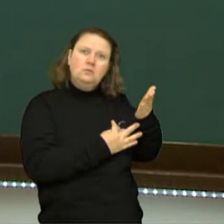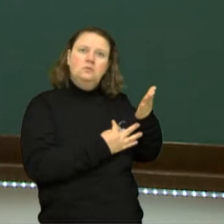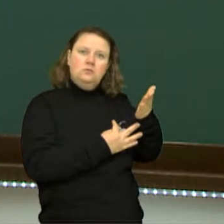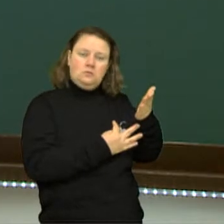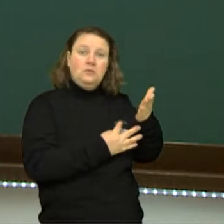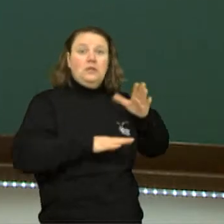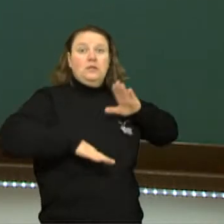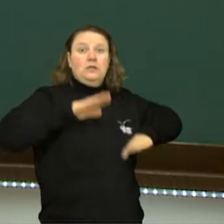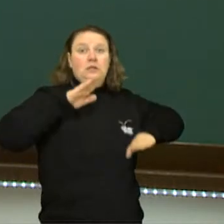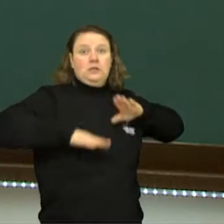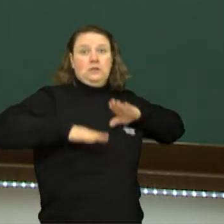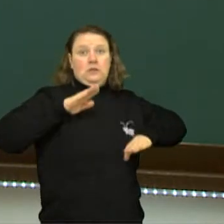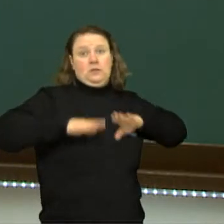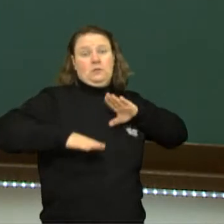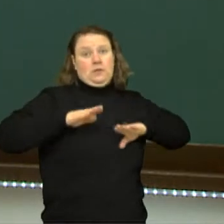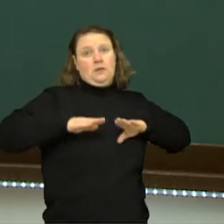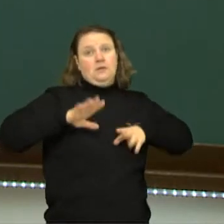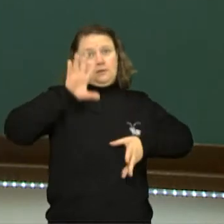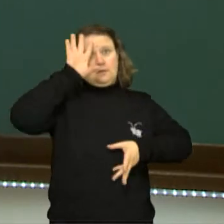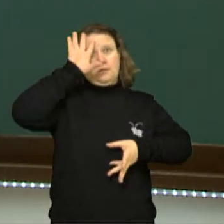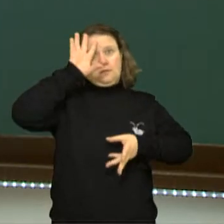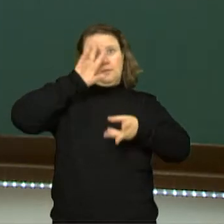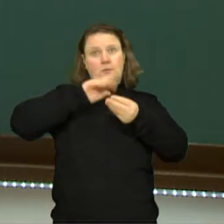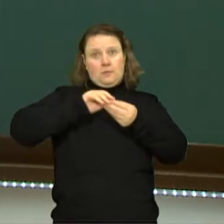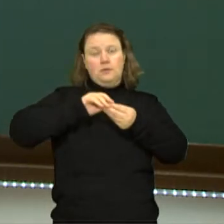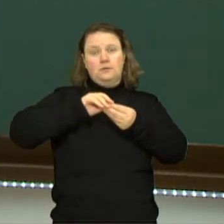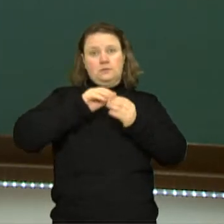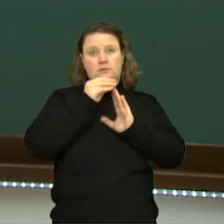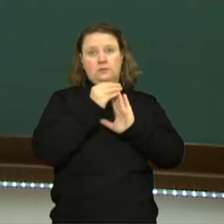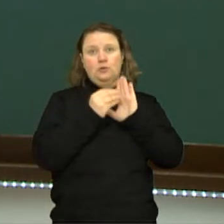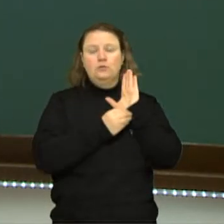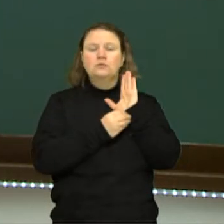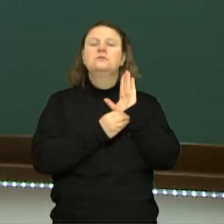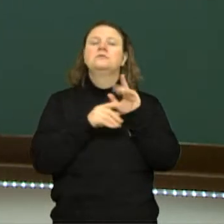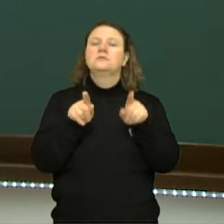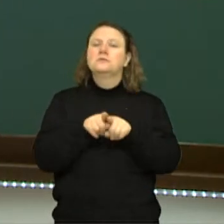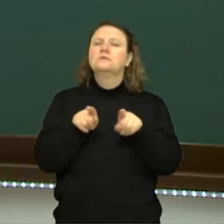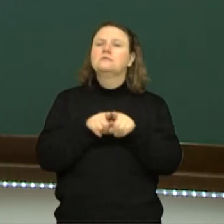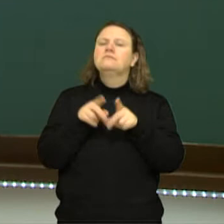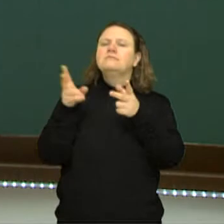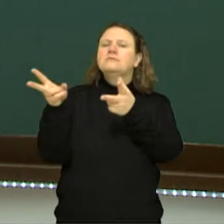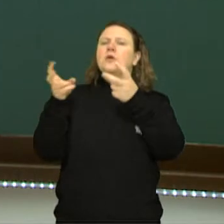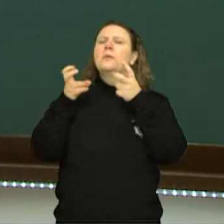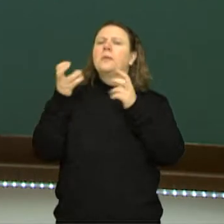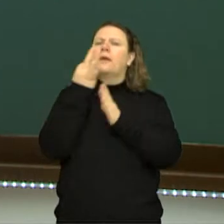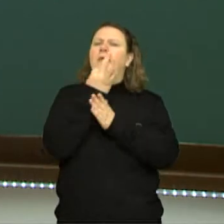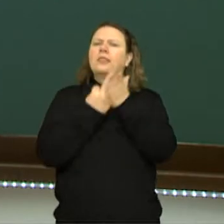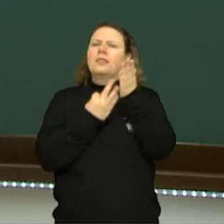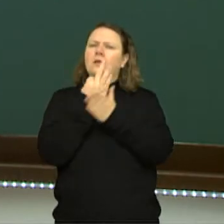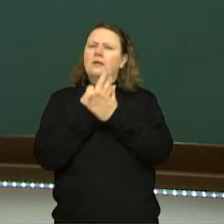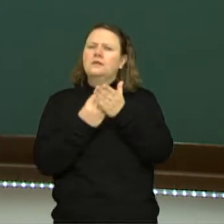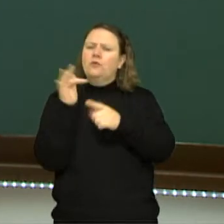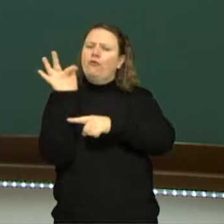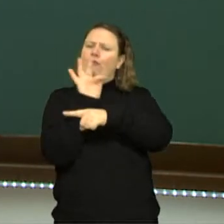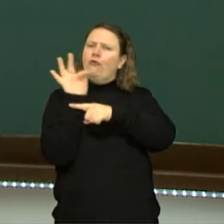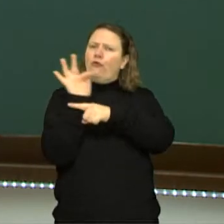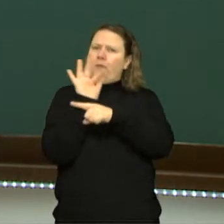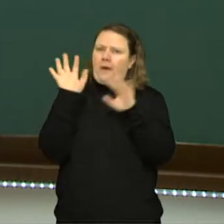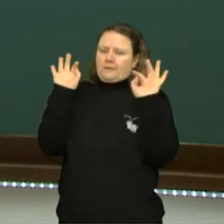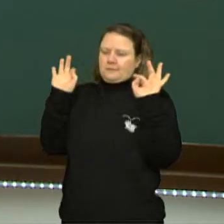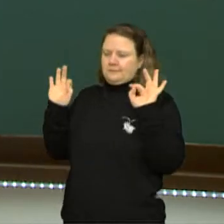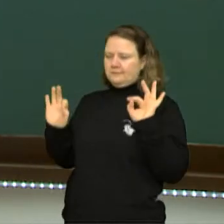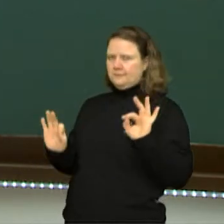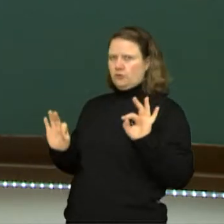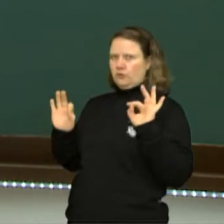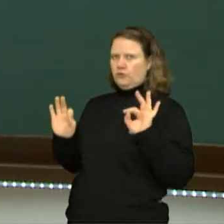importante compreender esse conteúdo para que vocês também possam reconhecer aí em textos mais formais o que está se dizendo, qual que é